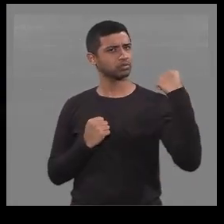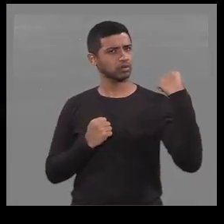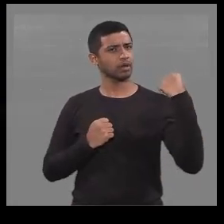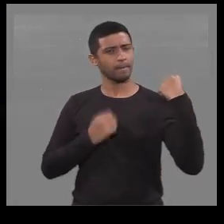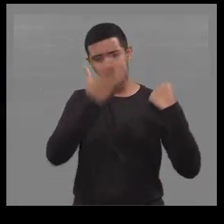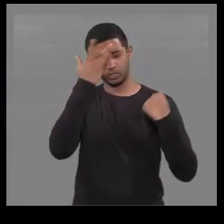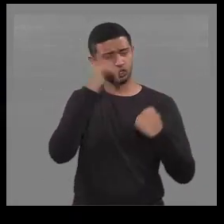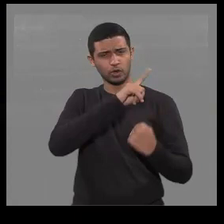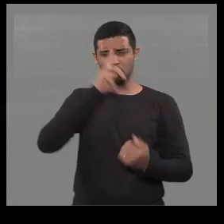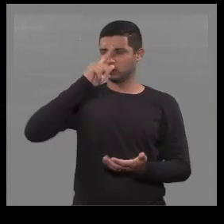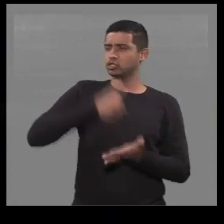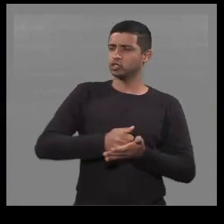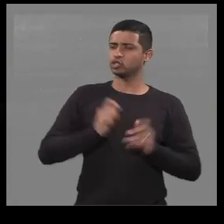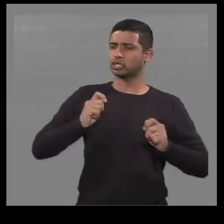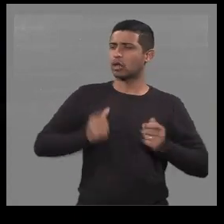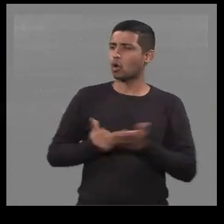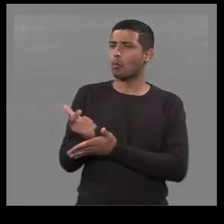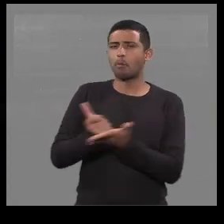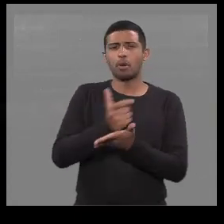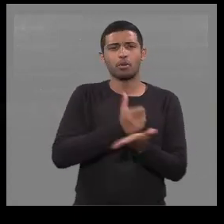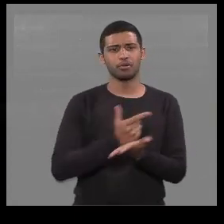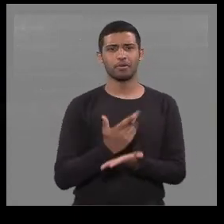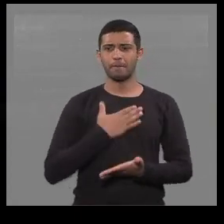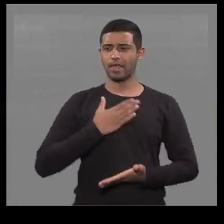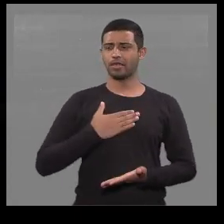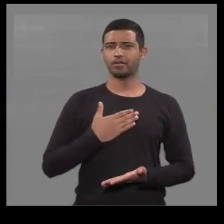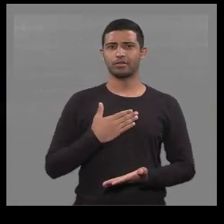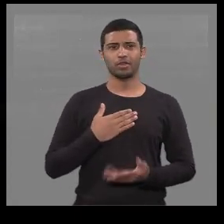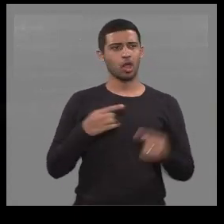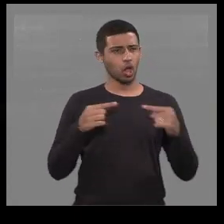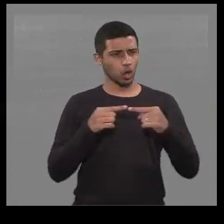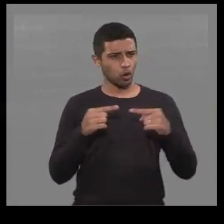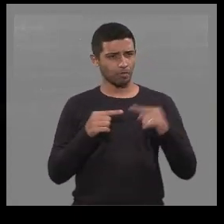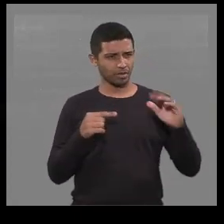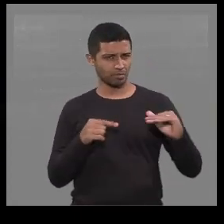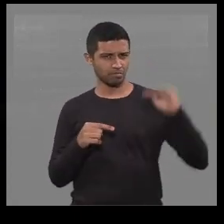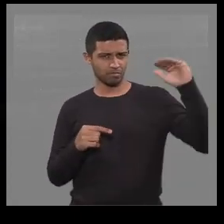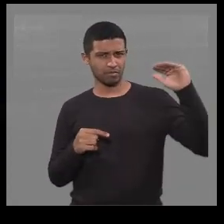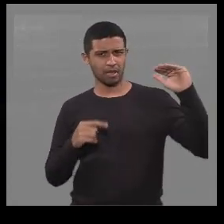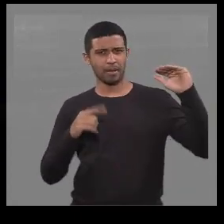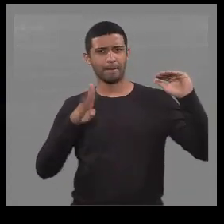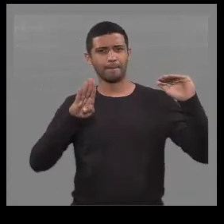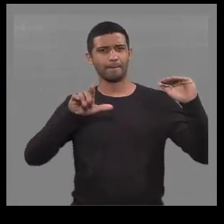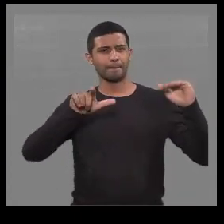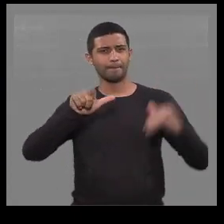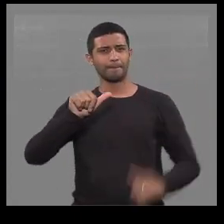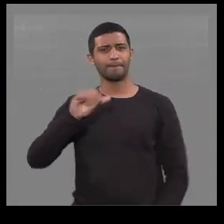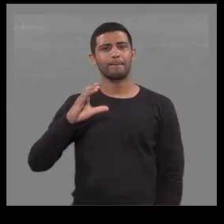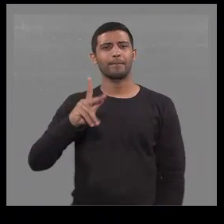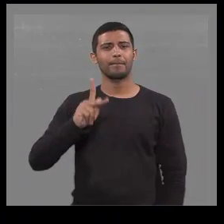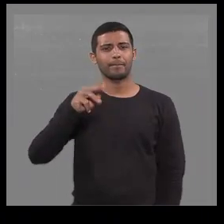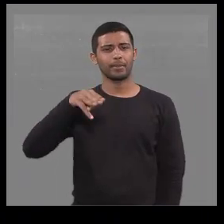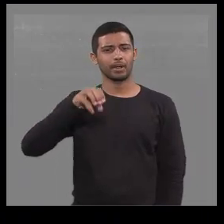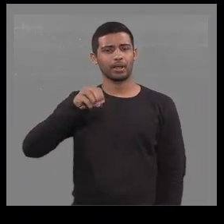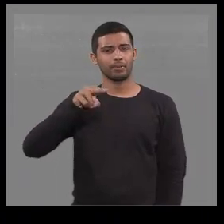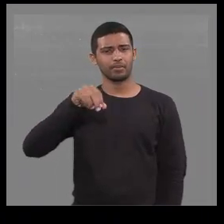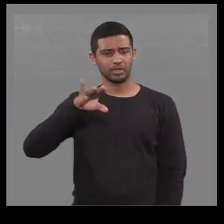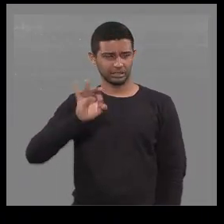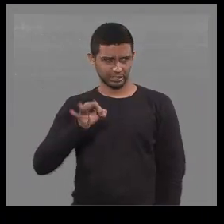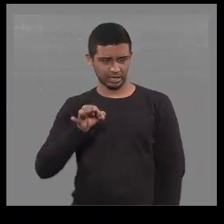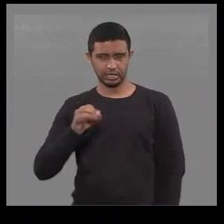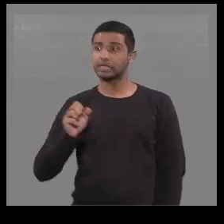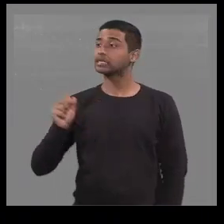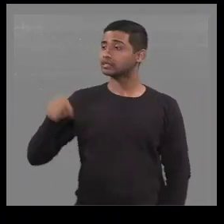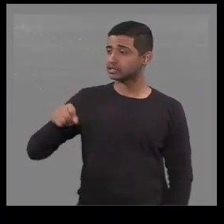dando poder de decisão, de compra para essa pessoa. Isso também é um dos pilares do Black Money? O pilar do Black Money é que a gente consiga